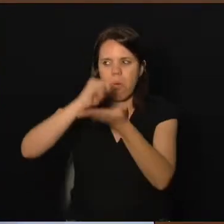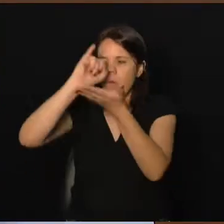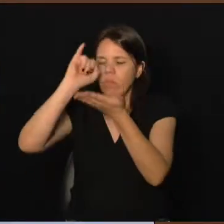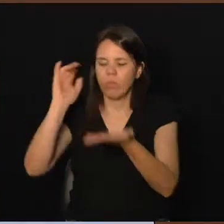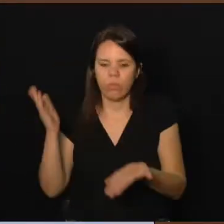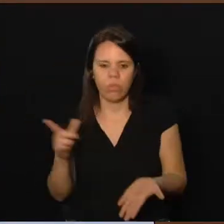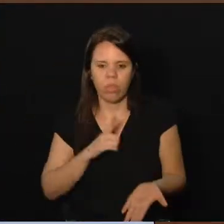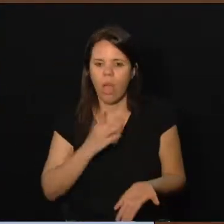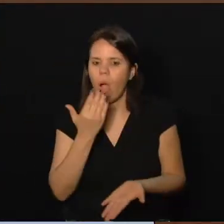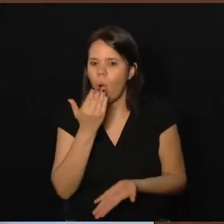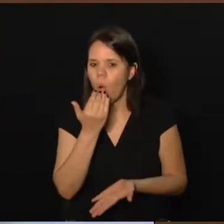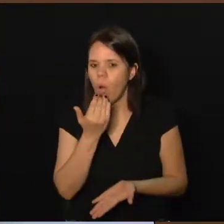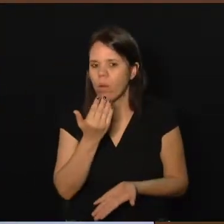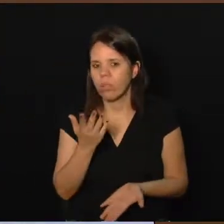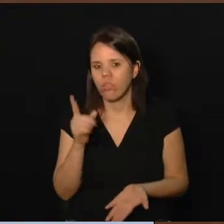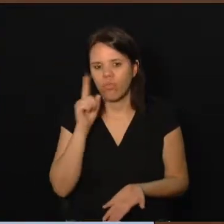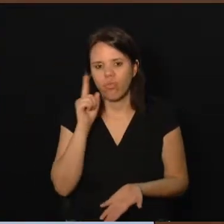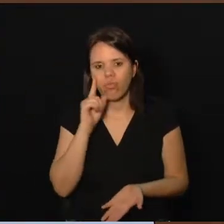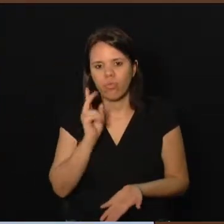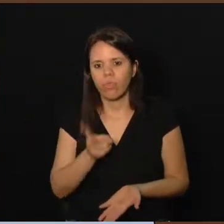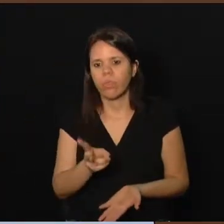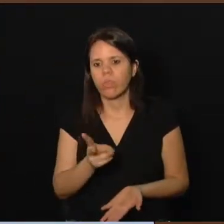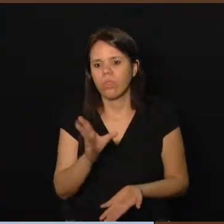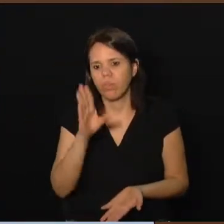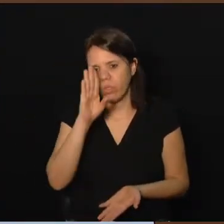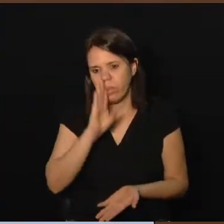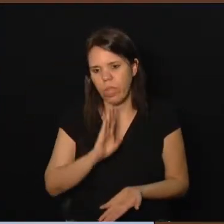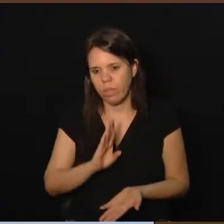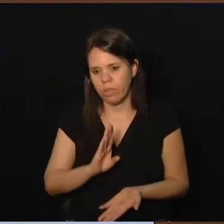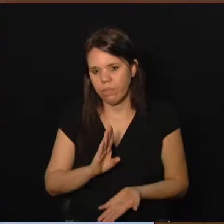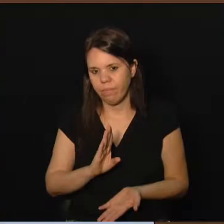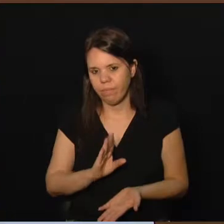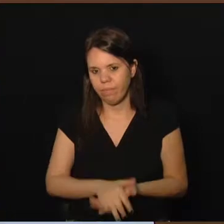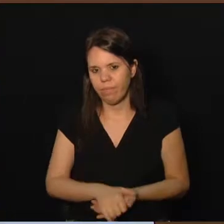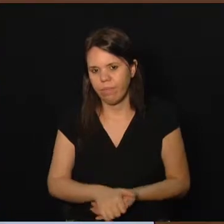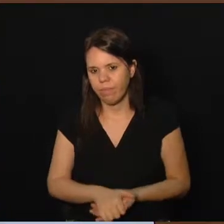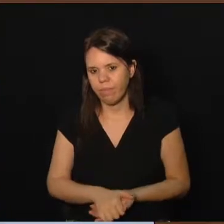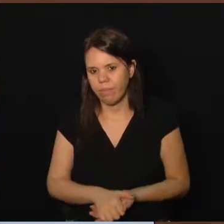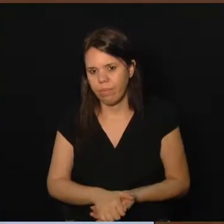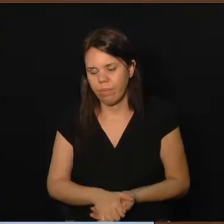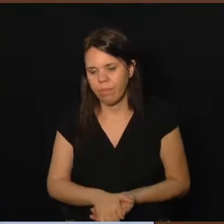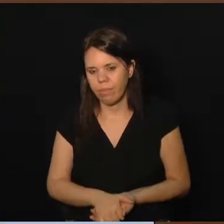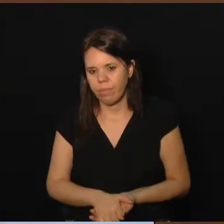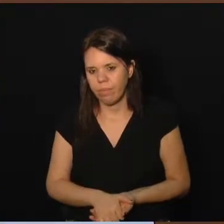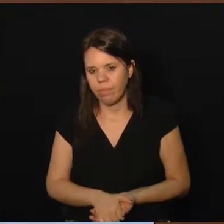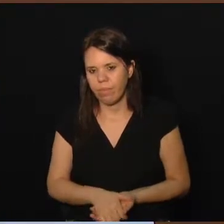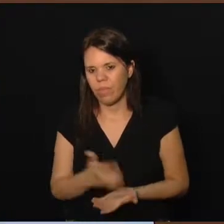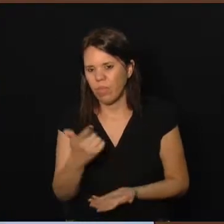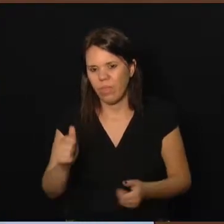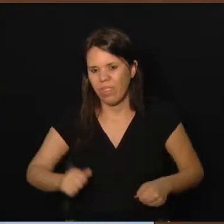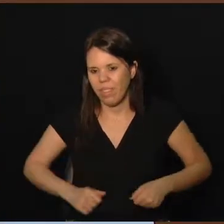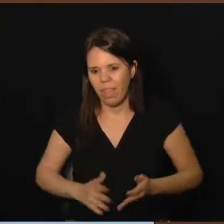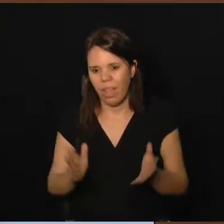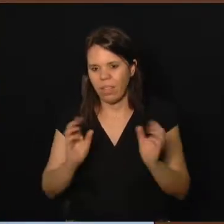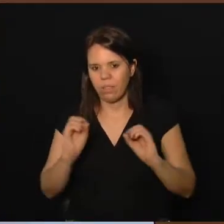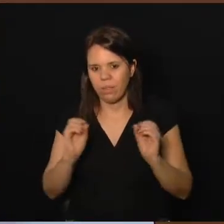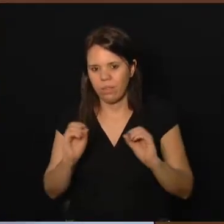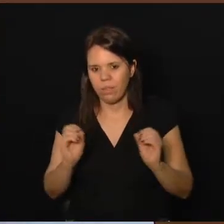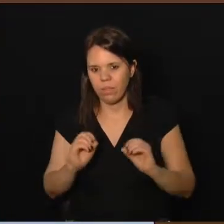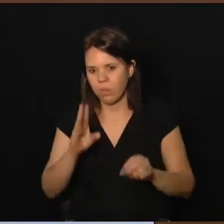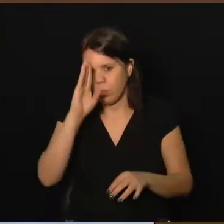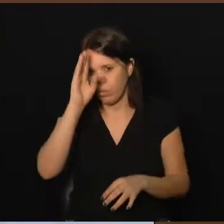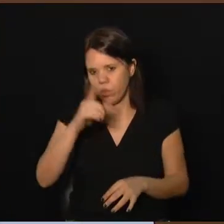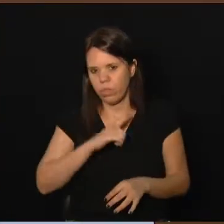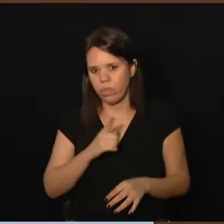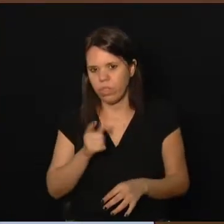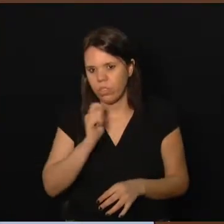tem comida todo dia da semana, de graça, você não tem gasto. E o principal, você tem